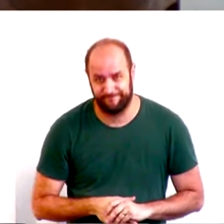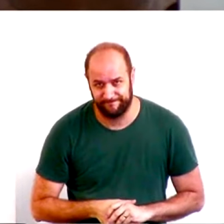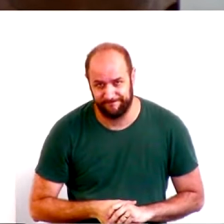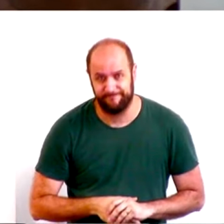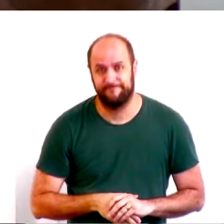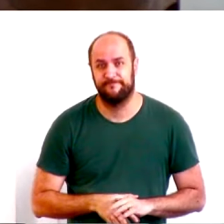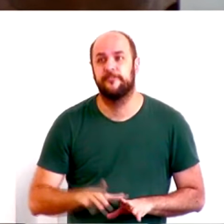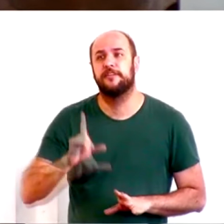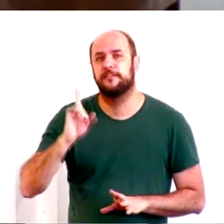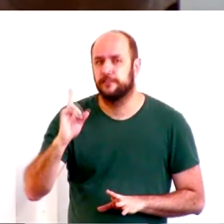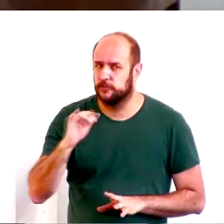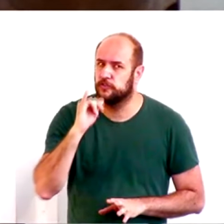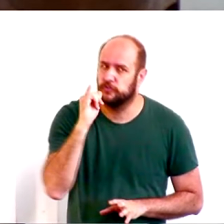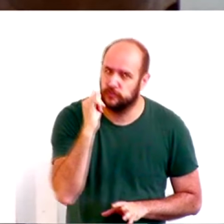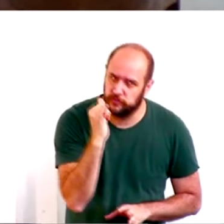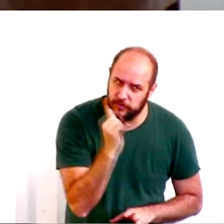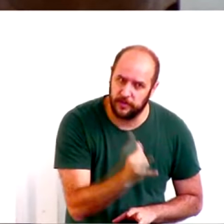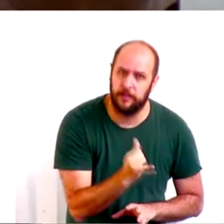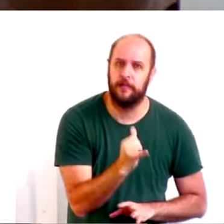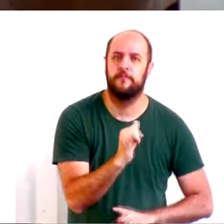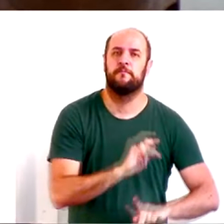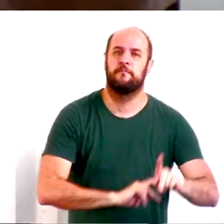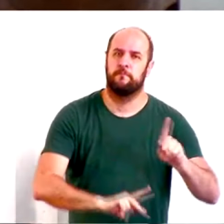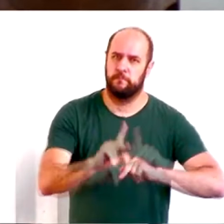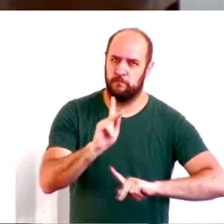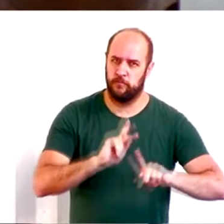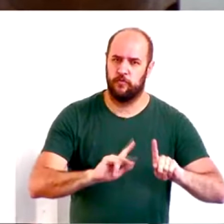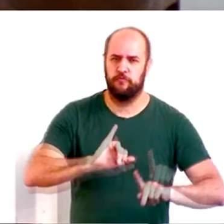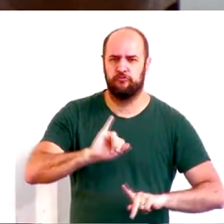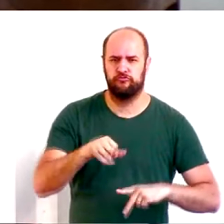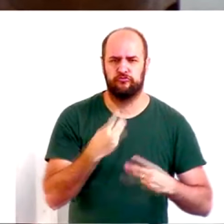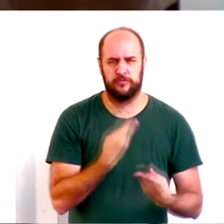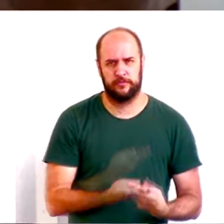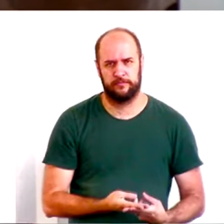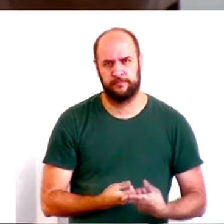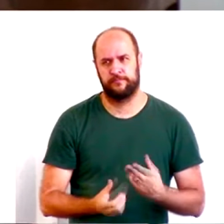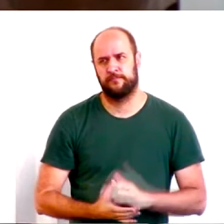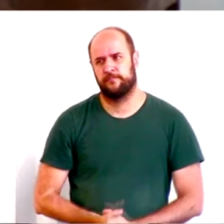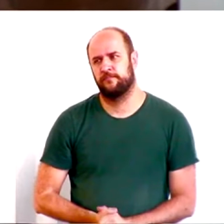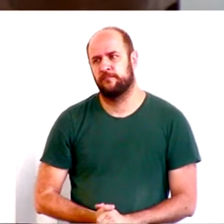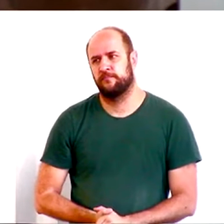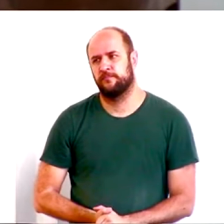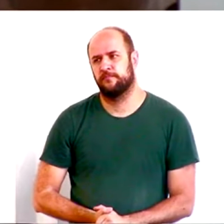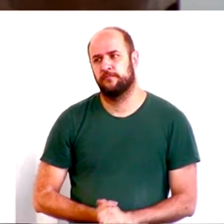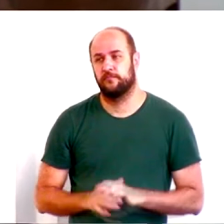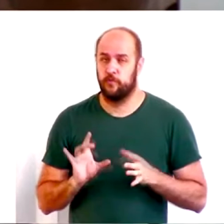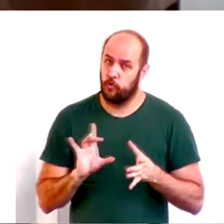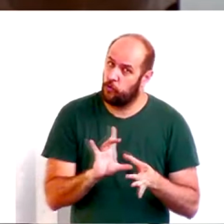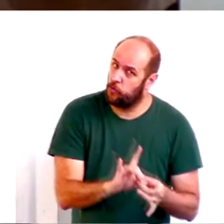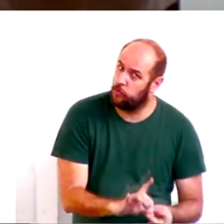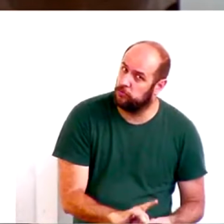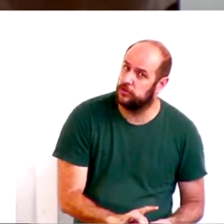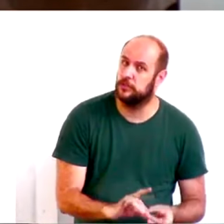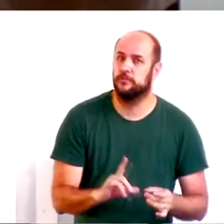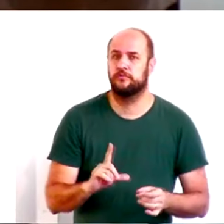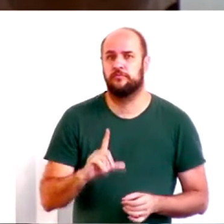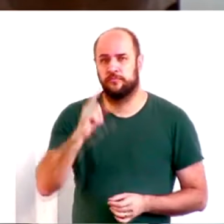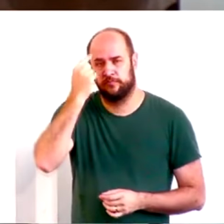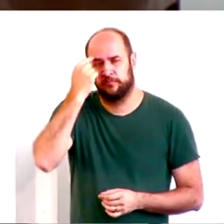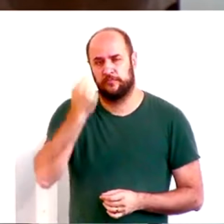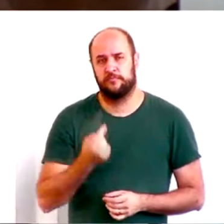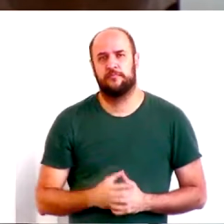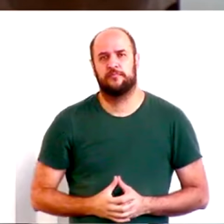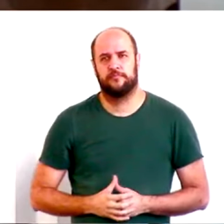presente povo de Judá bom isso é muito desolador esse é o contexto em que essa mensagem foi